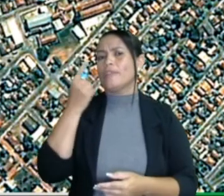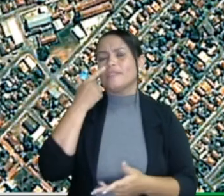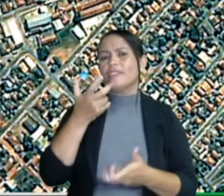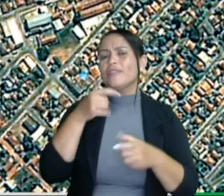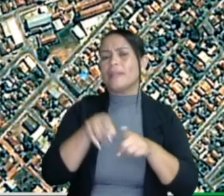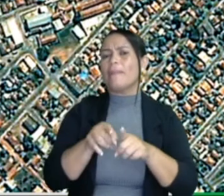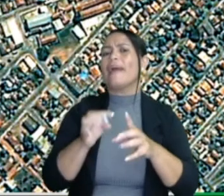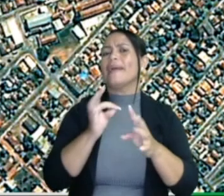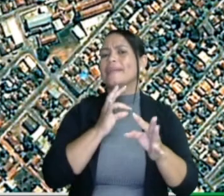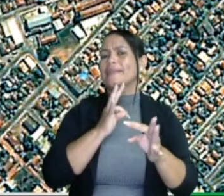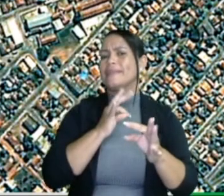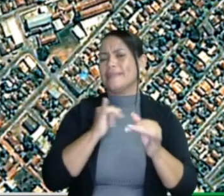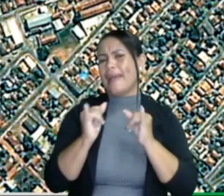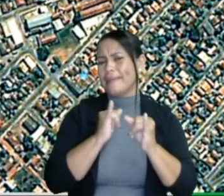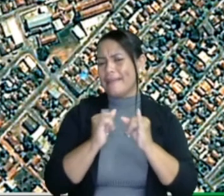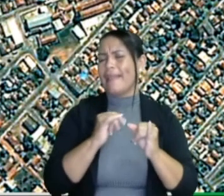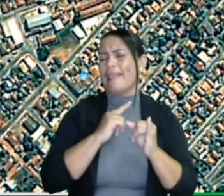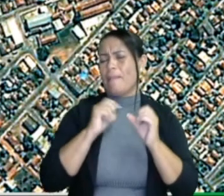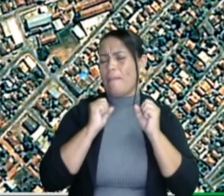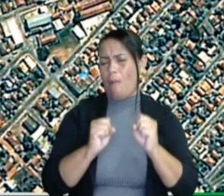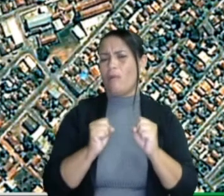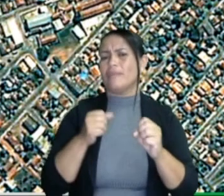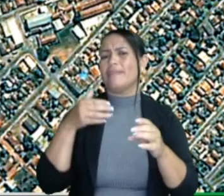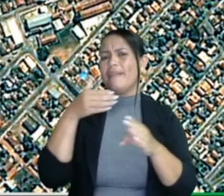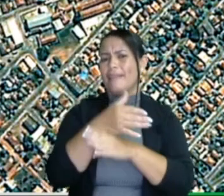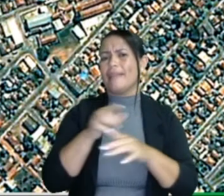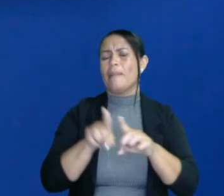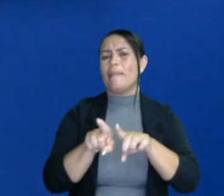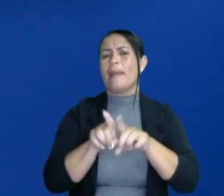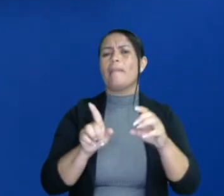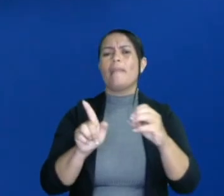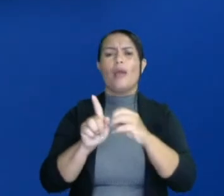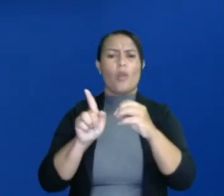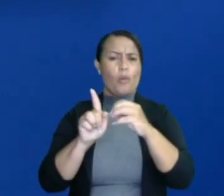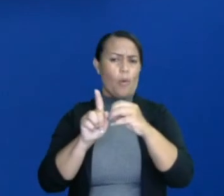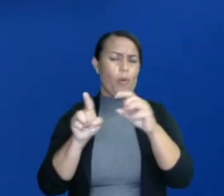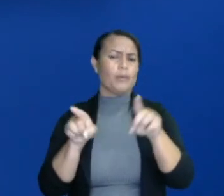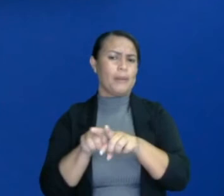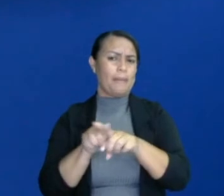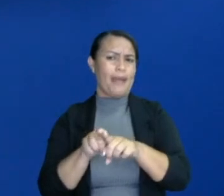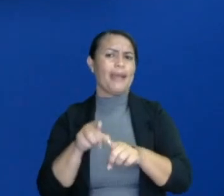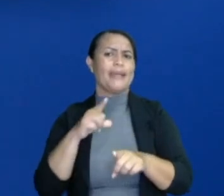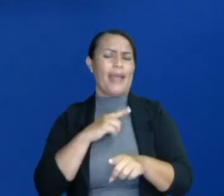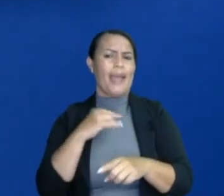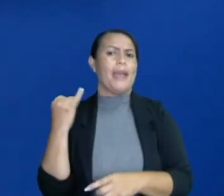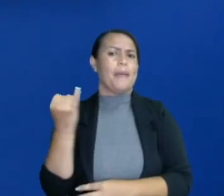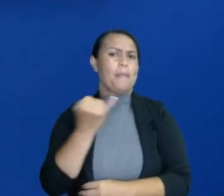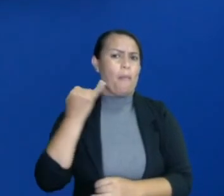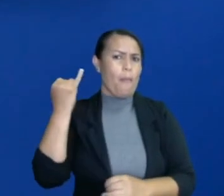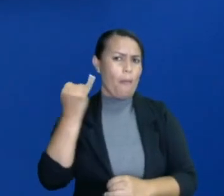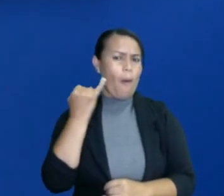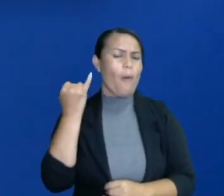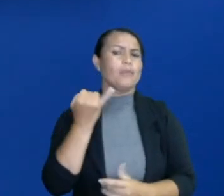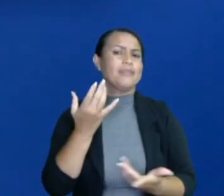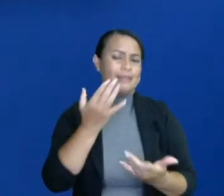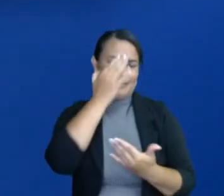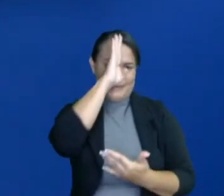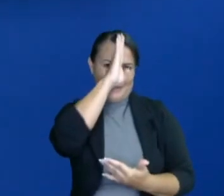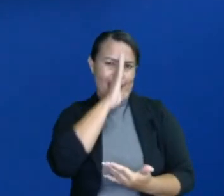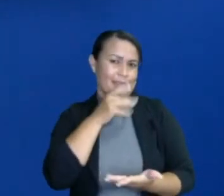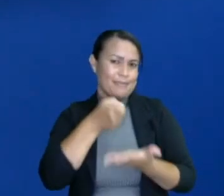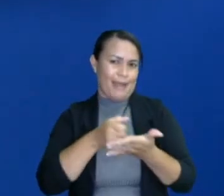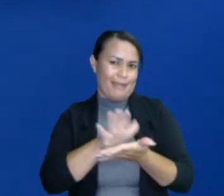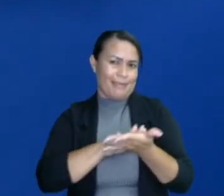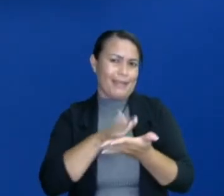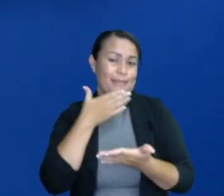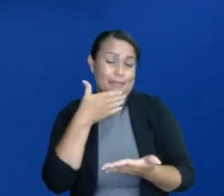internet, qualquer pessoa pode ter acesso, inclusive pelo Google Earth, né, que hoje é uma ferramenta extremamente utilizada e gratuita, que é melhor ainda,